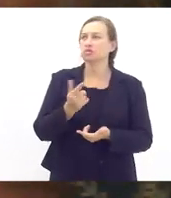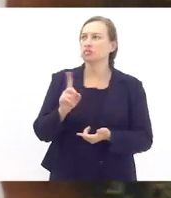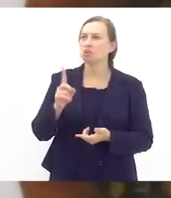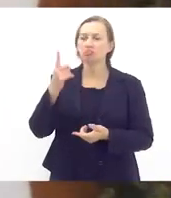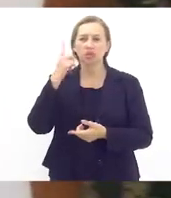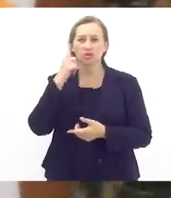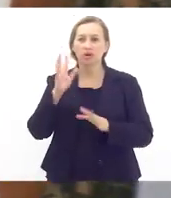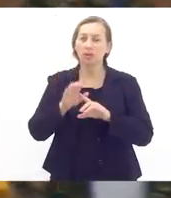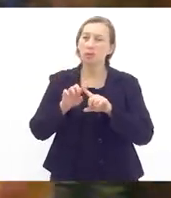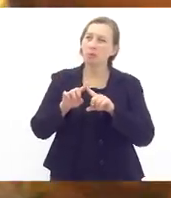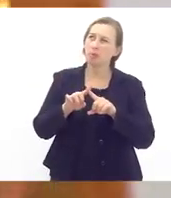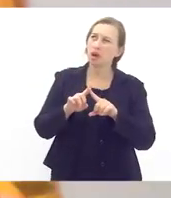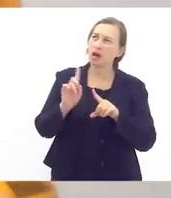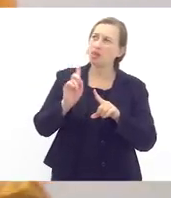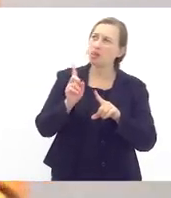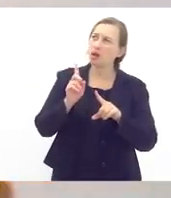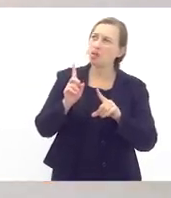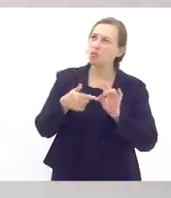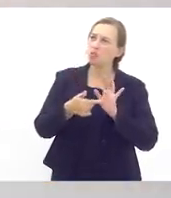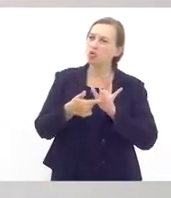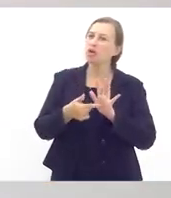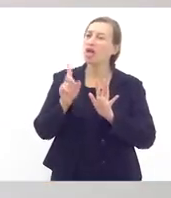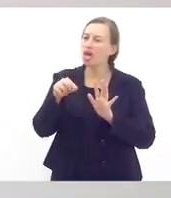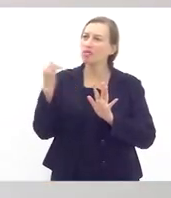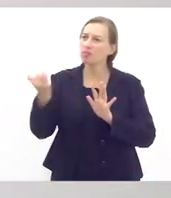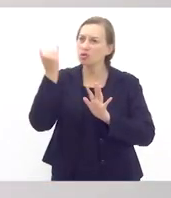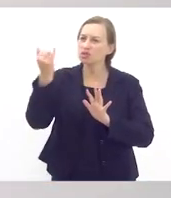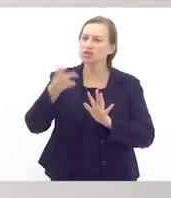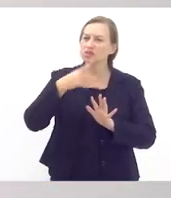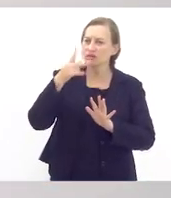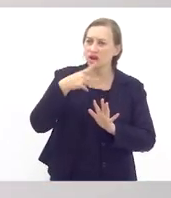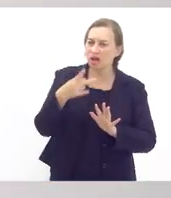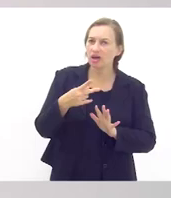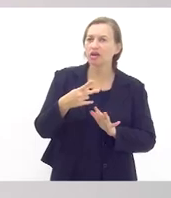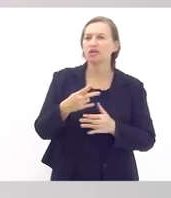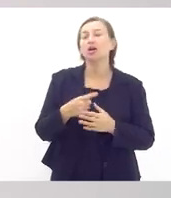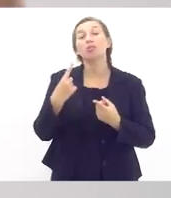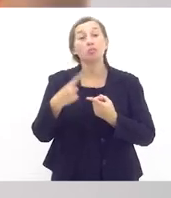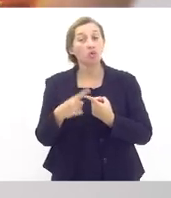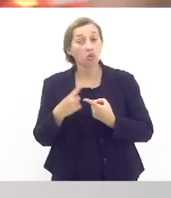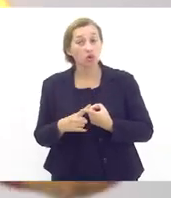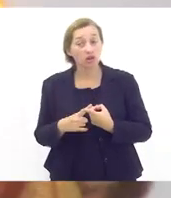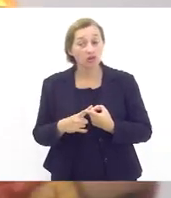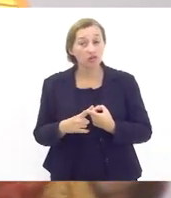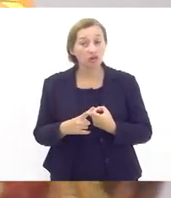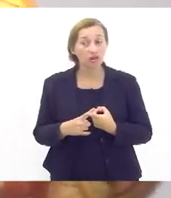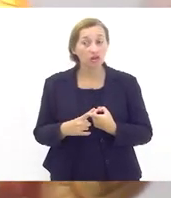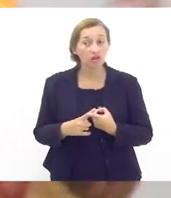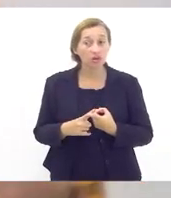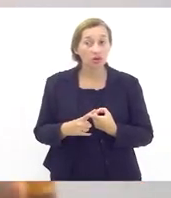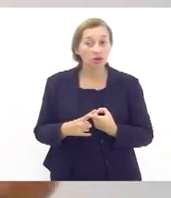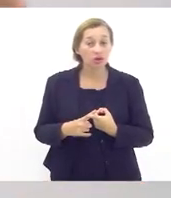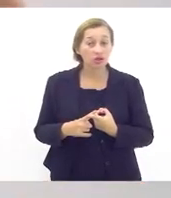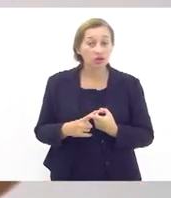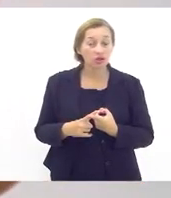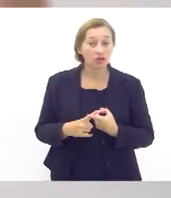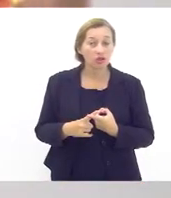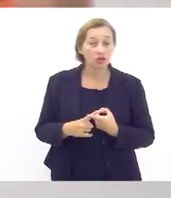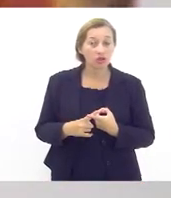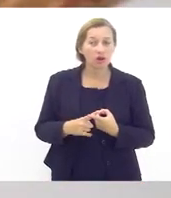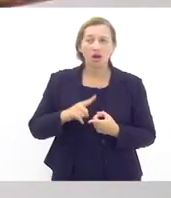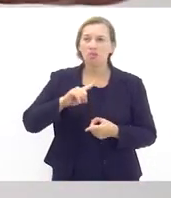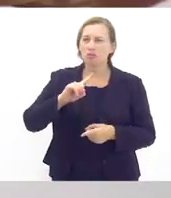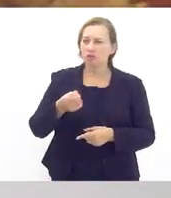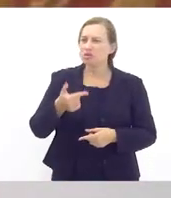porque isso não apareceu e é importante que a gente diga isso porque inclusive as